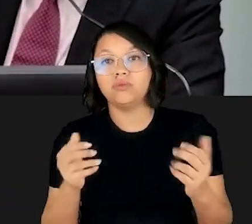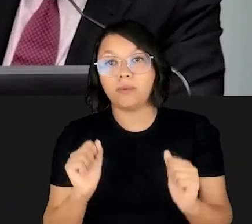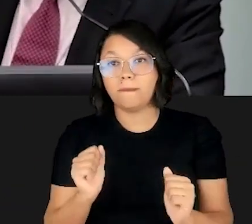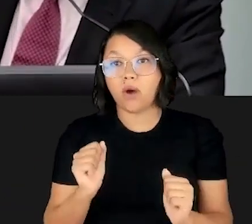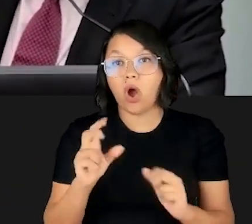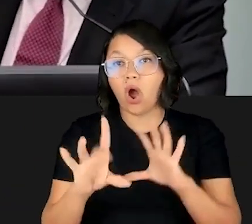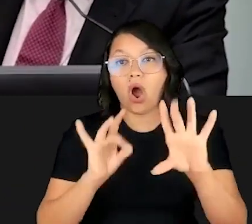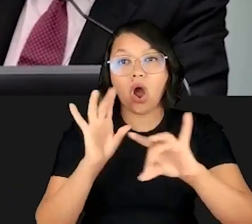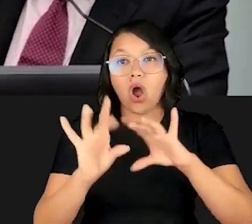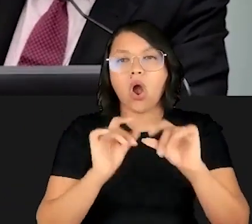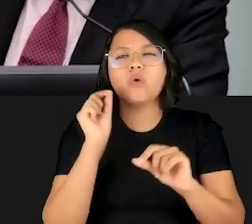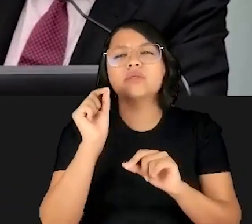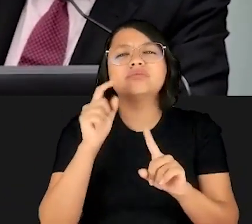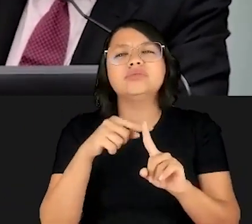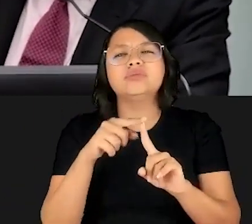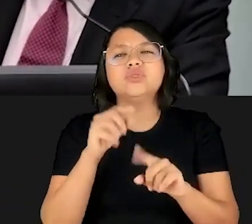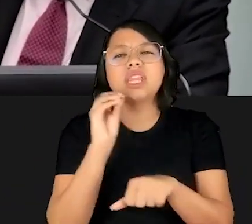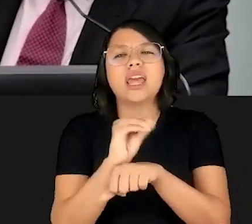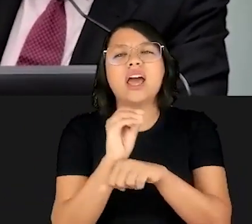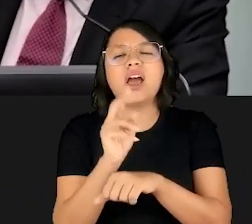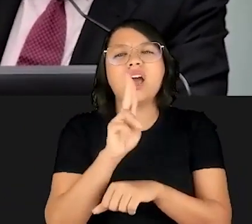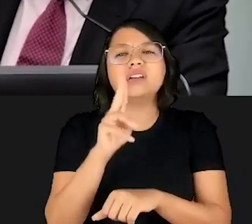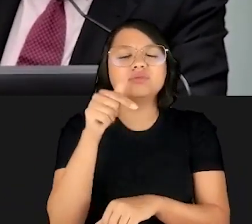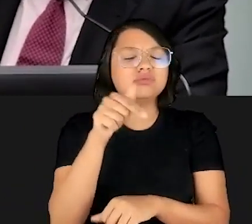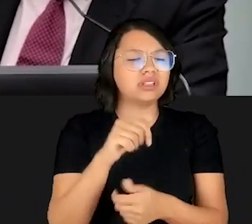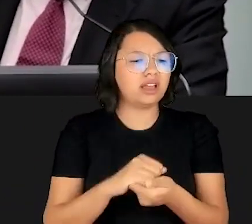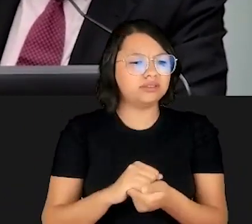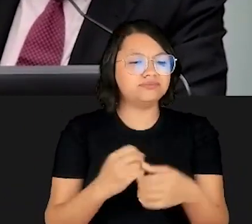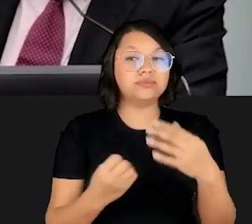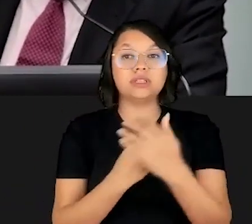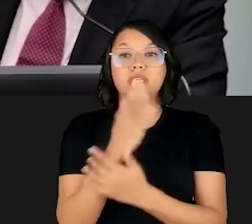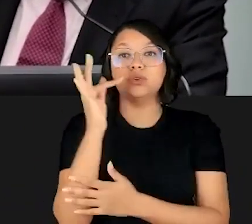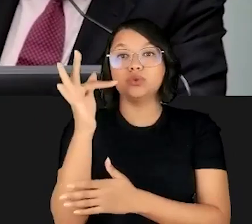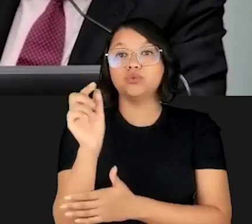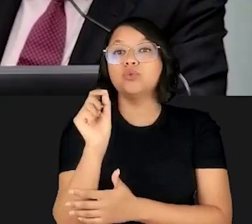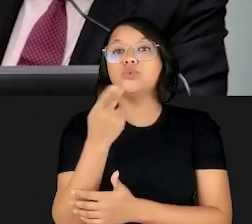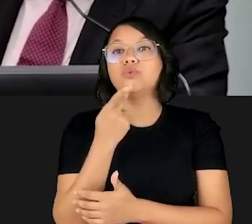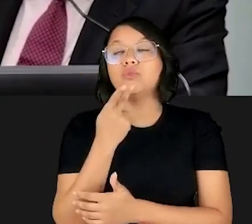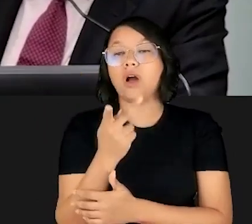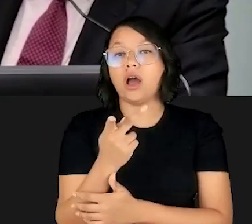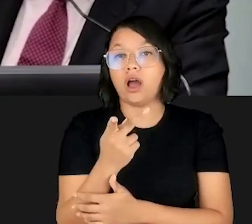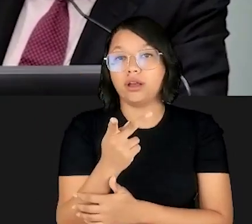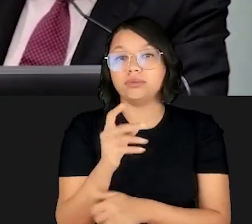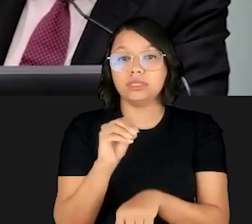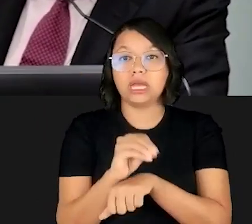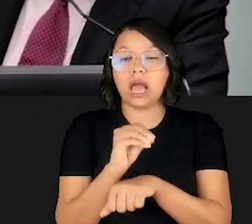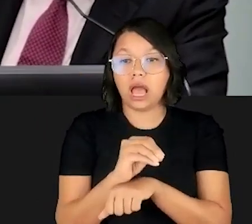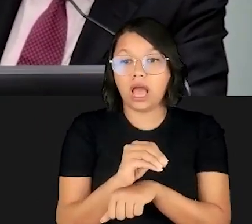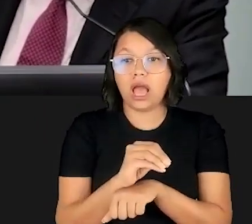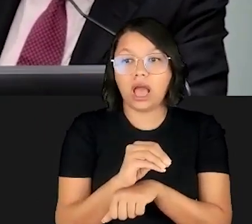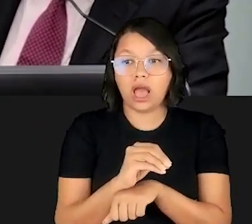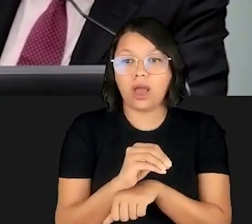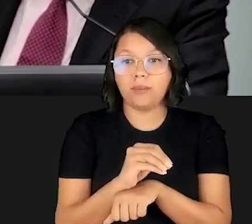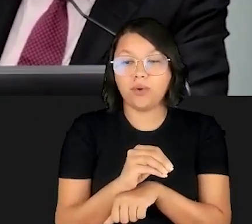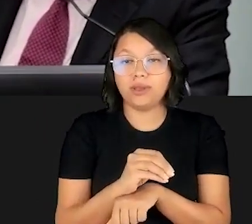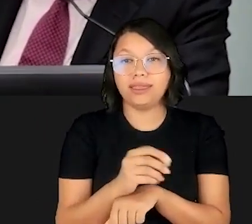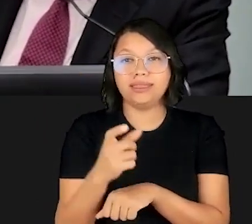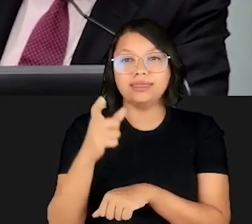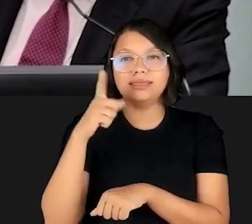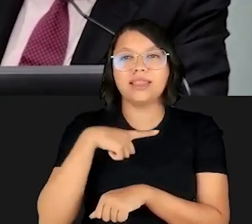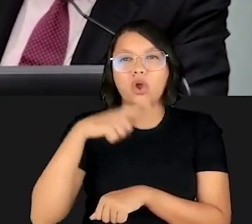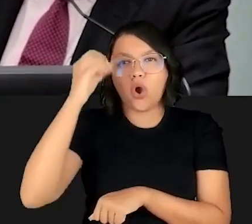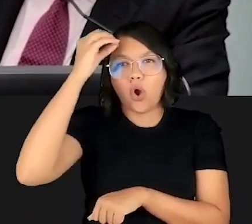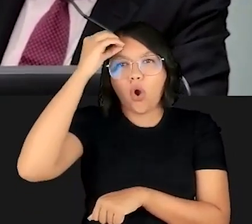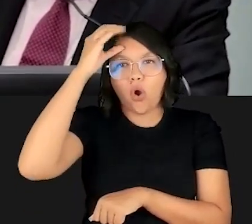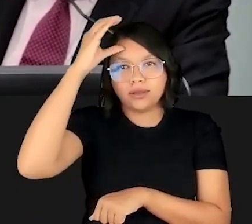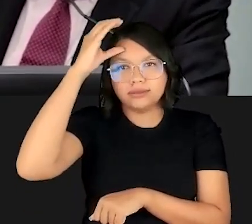então, escolher que tratamento você usaria, gerando no futuro o que a gente chama de terapia agnóstica, terapia com conhecimento.